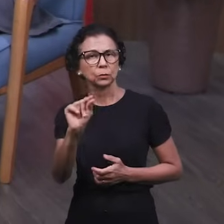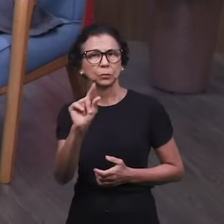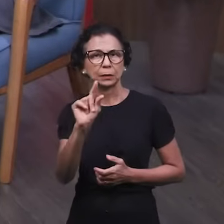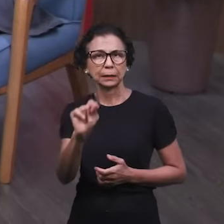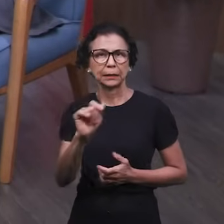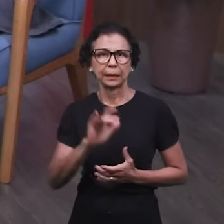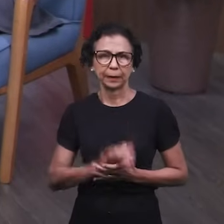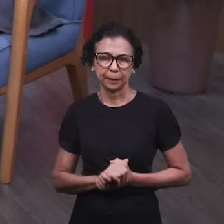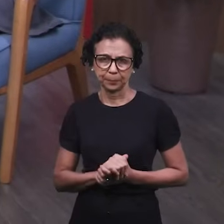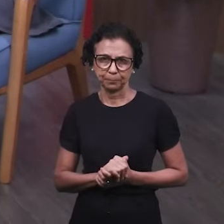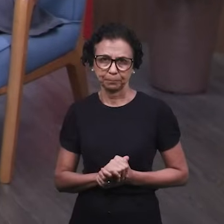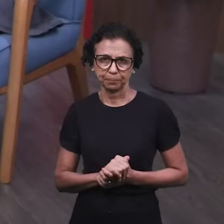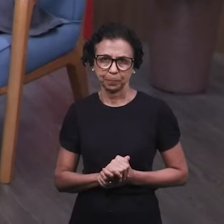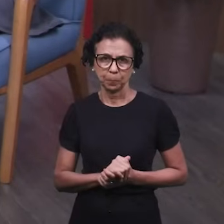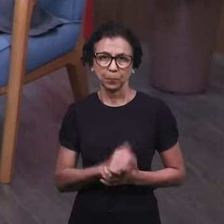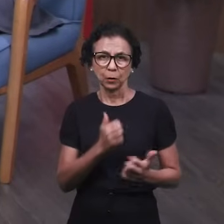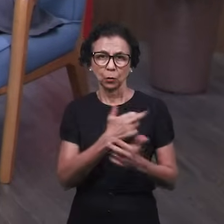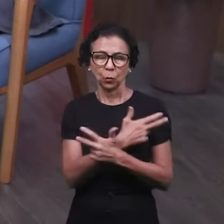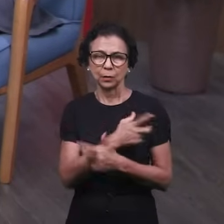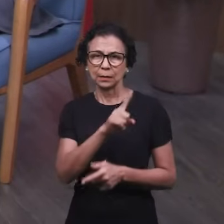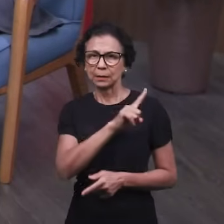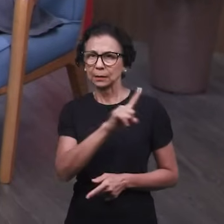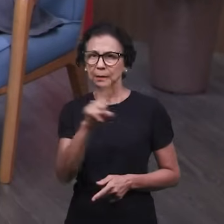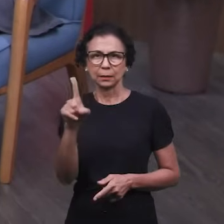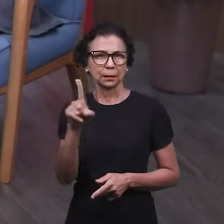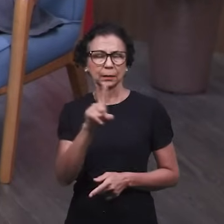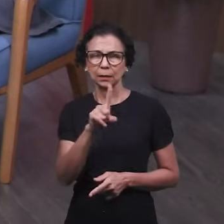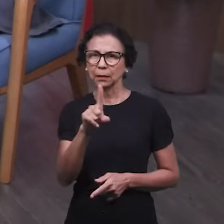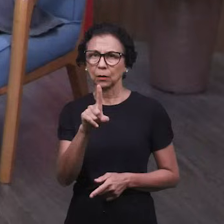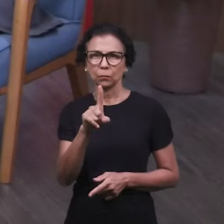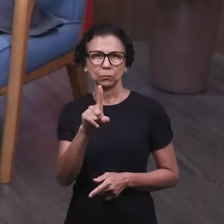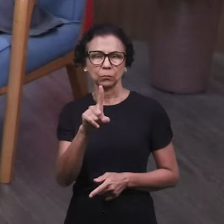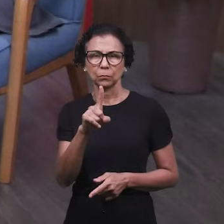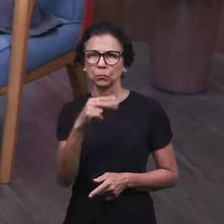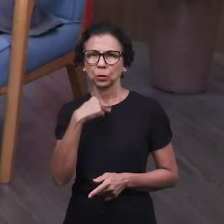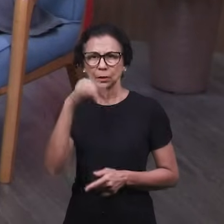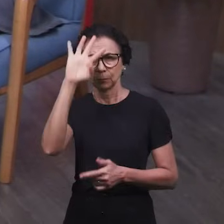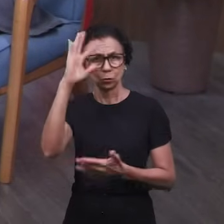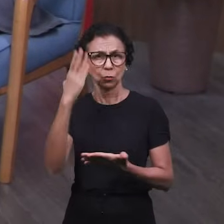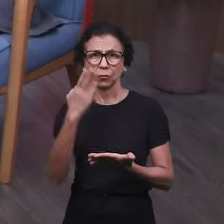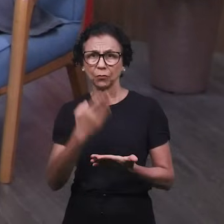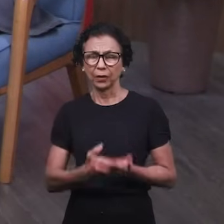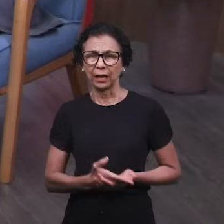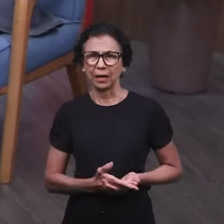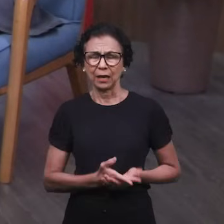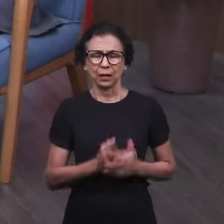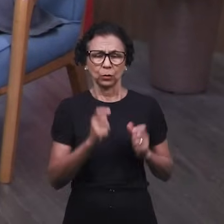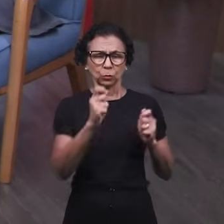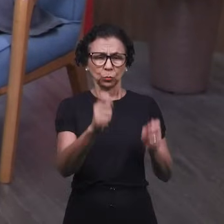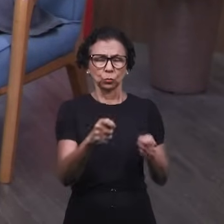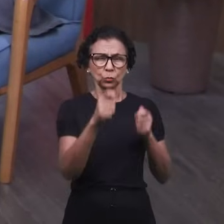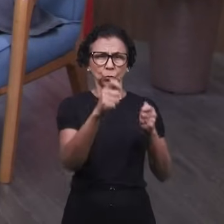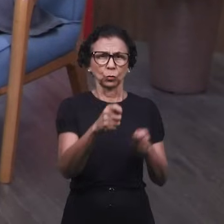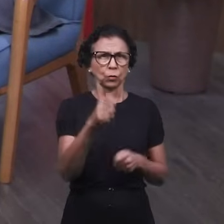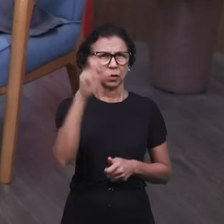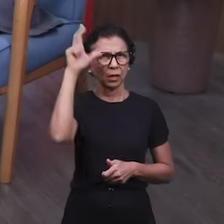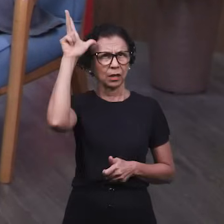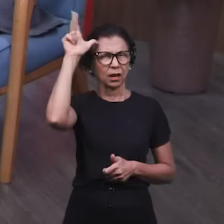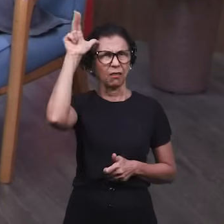não devemos confiar. O texto fala de carros, cavalos, você vai confiar no quê? No